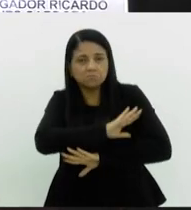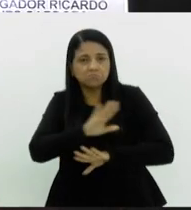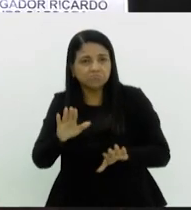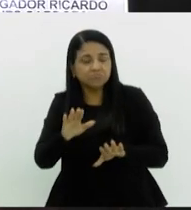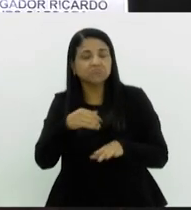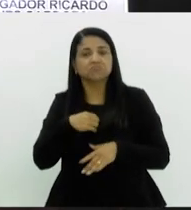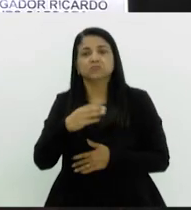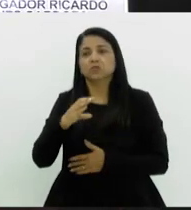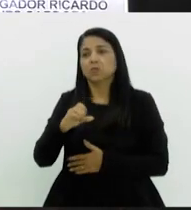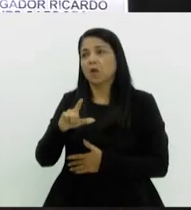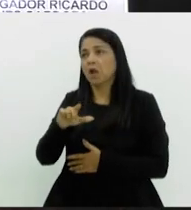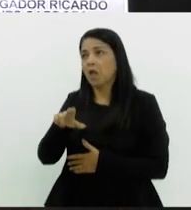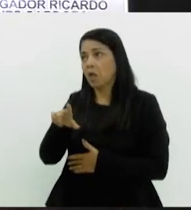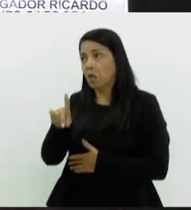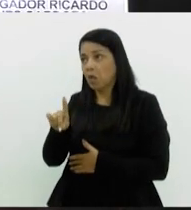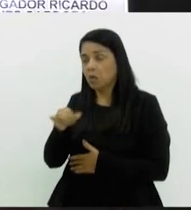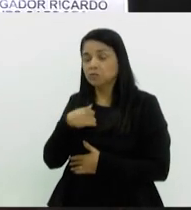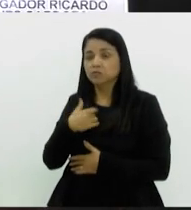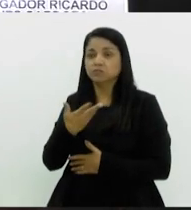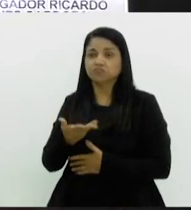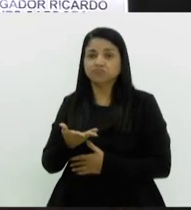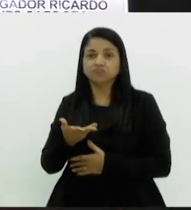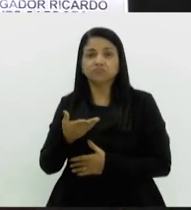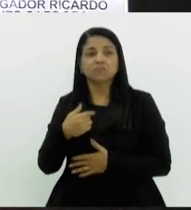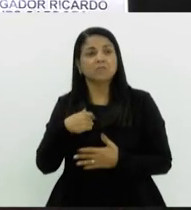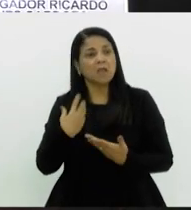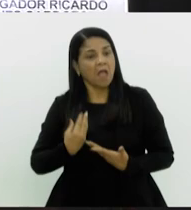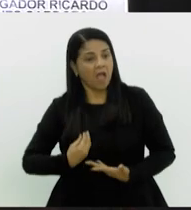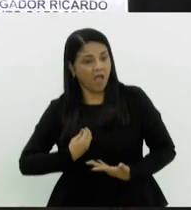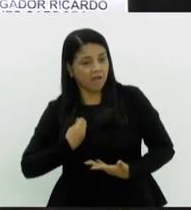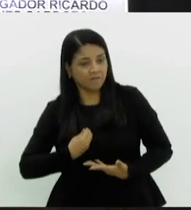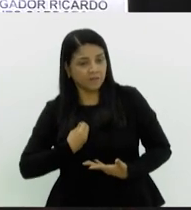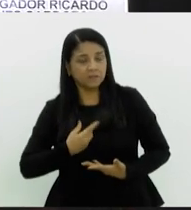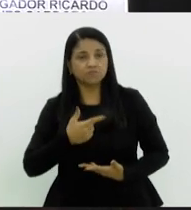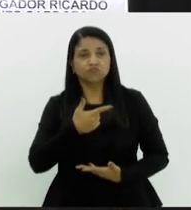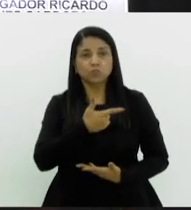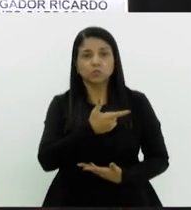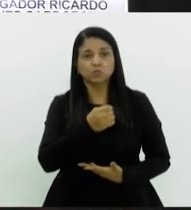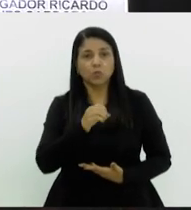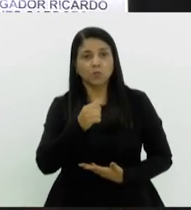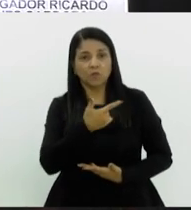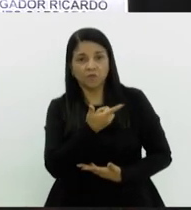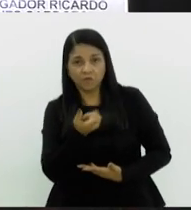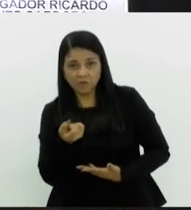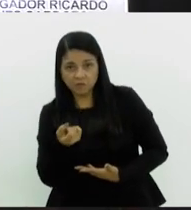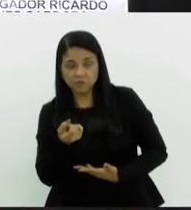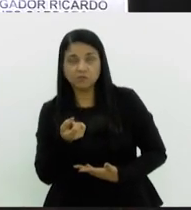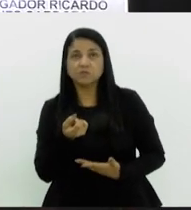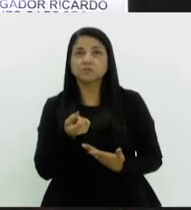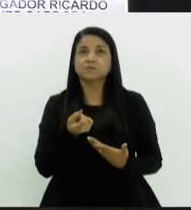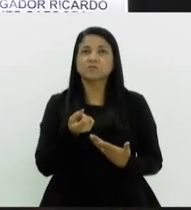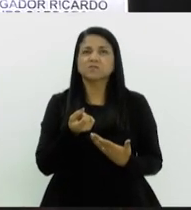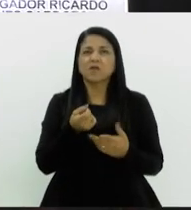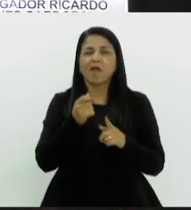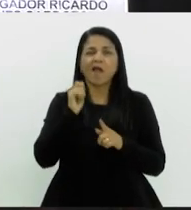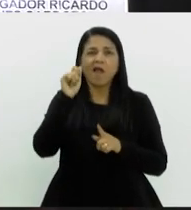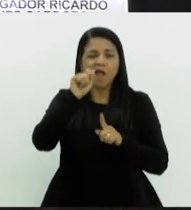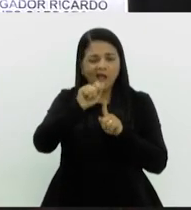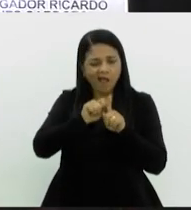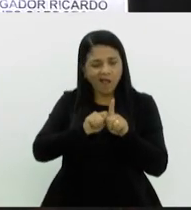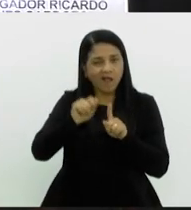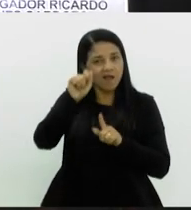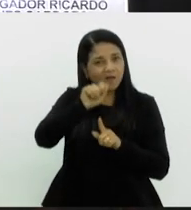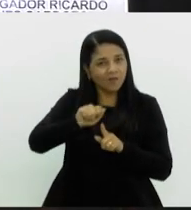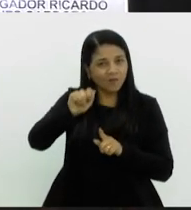doutor Cláudio. Quis o destino que no ano de 2020, mais precisamente em agosto de